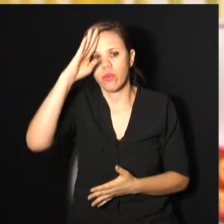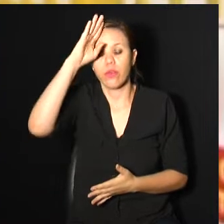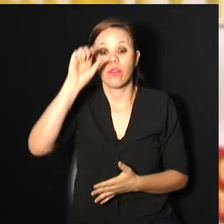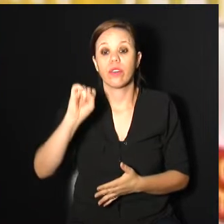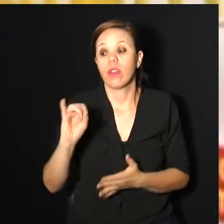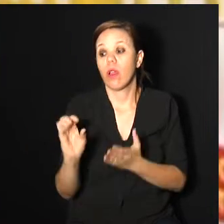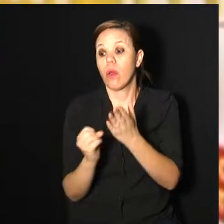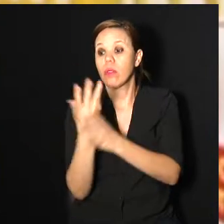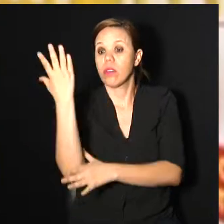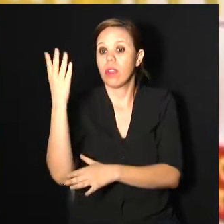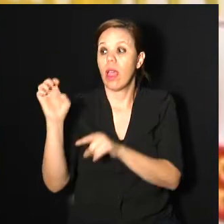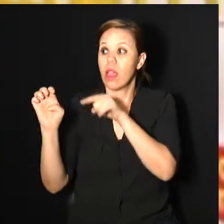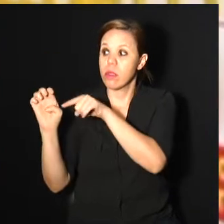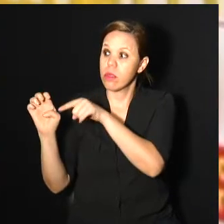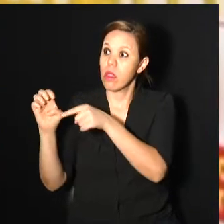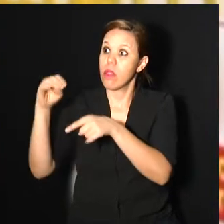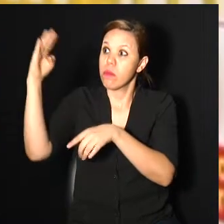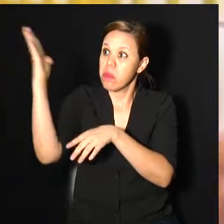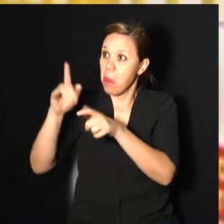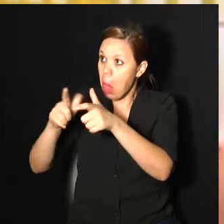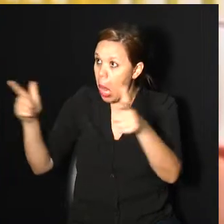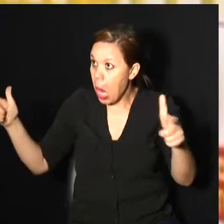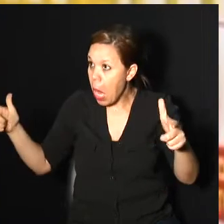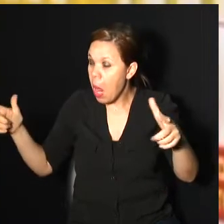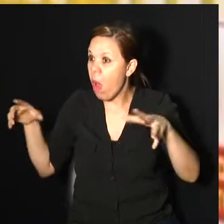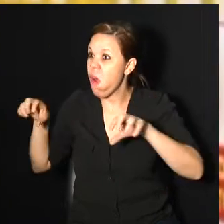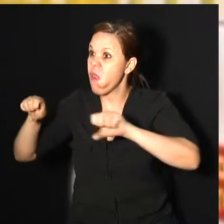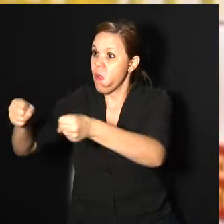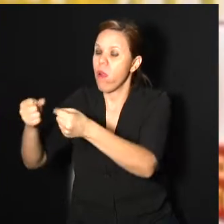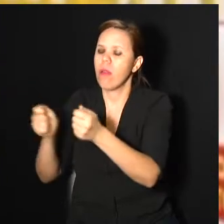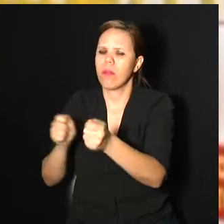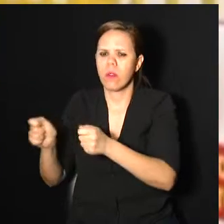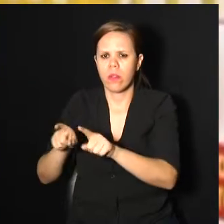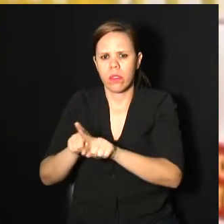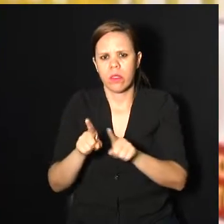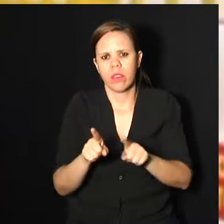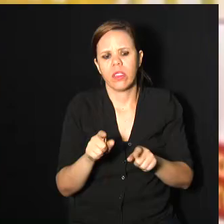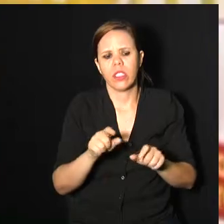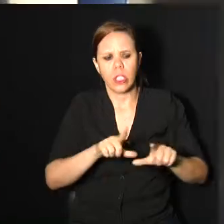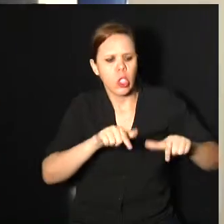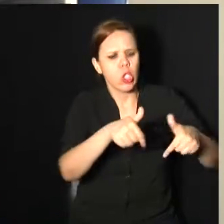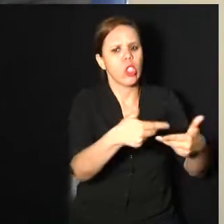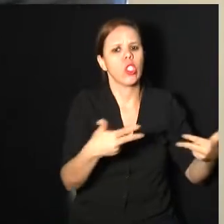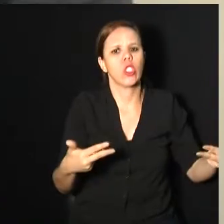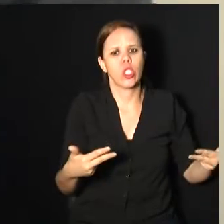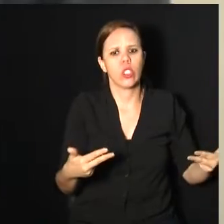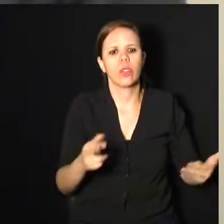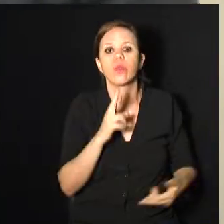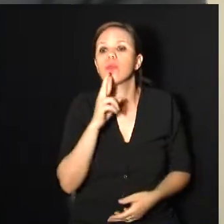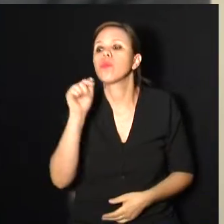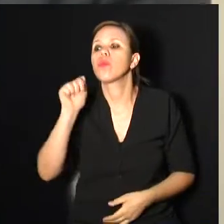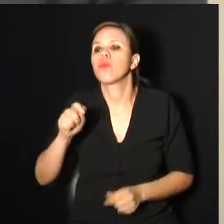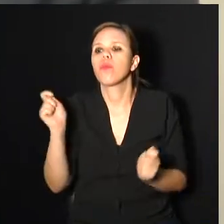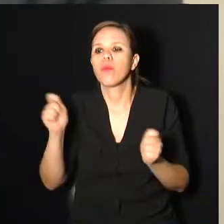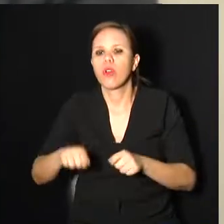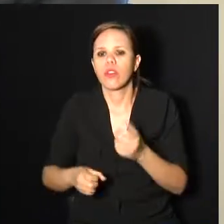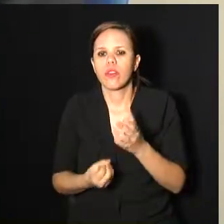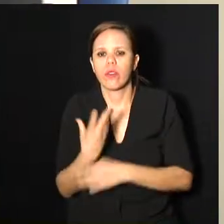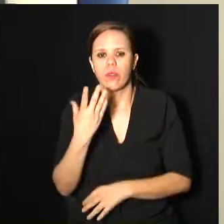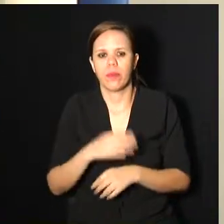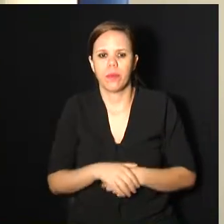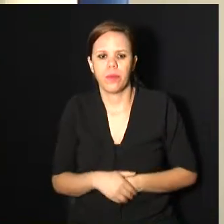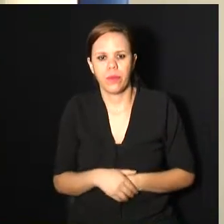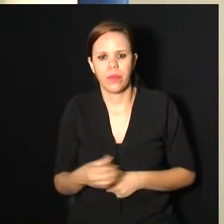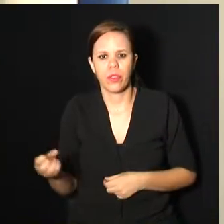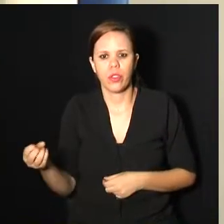esquerda radicalize no Brasil, alguma medida deveria ser tomada e a resposta poderia vir por meio de